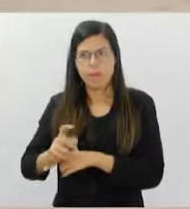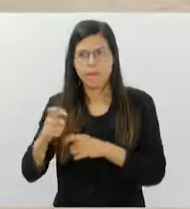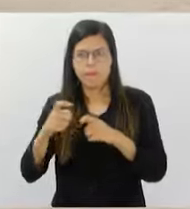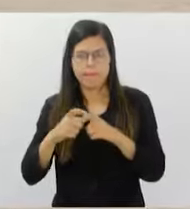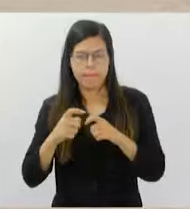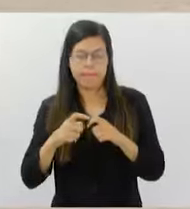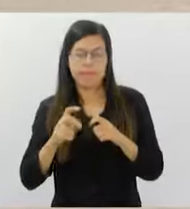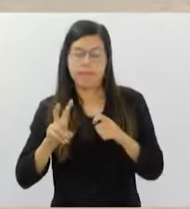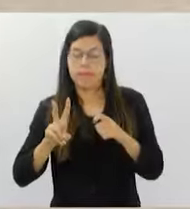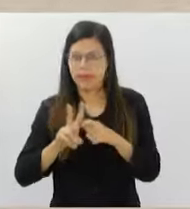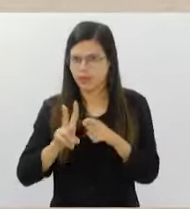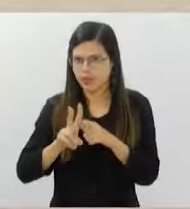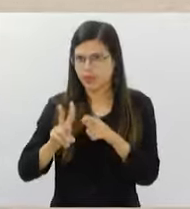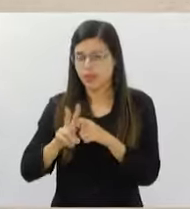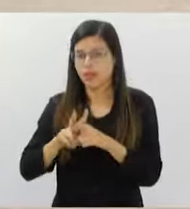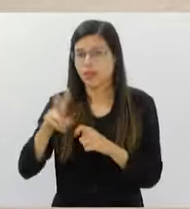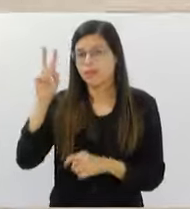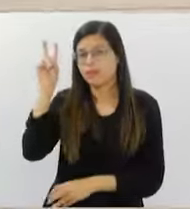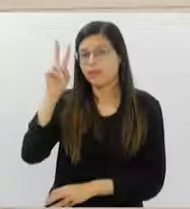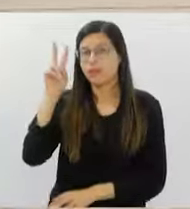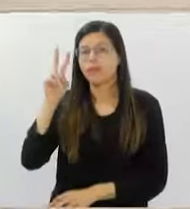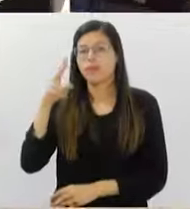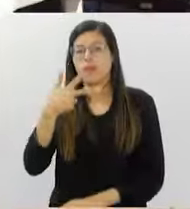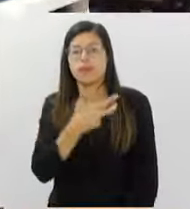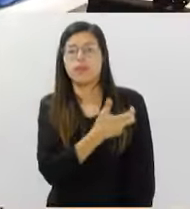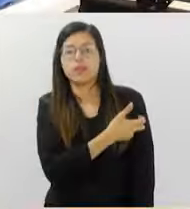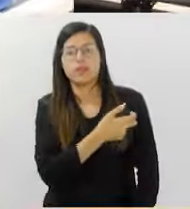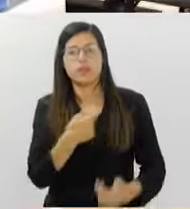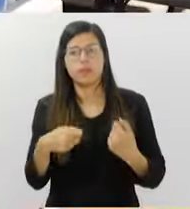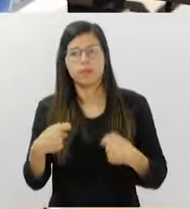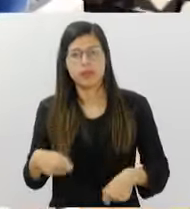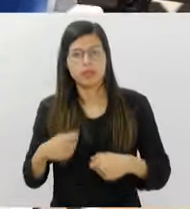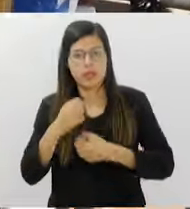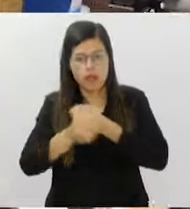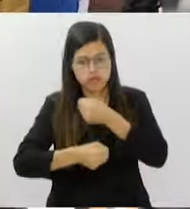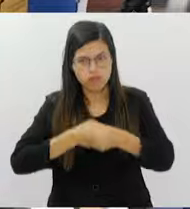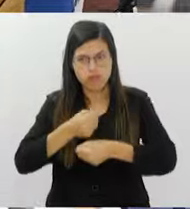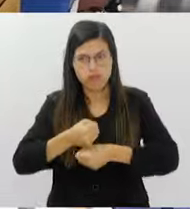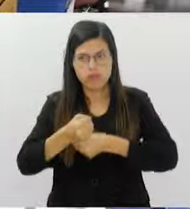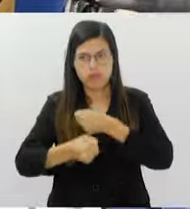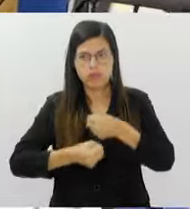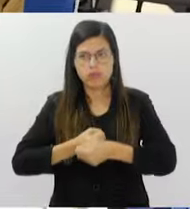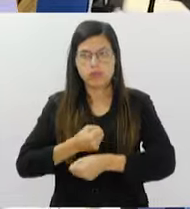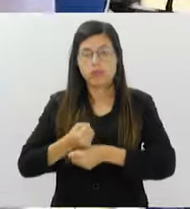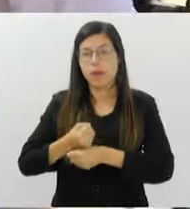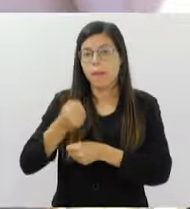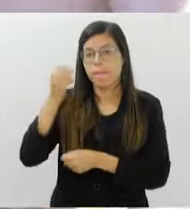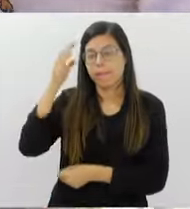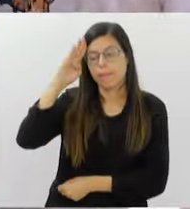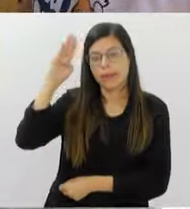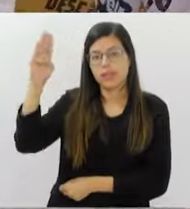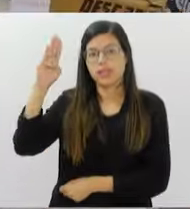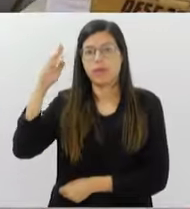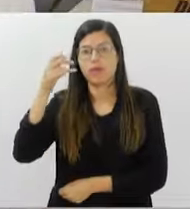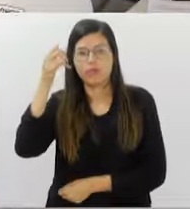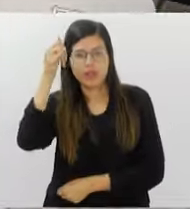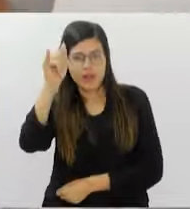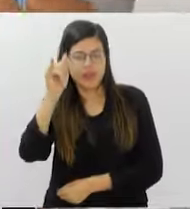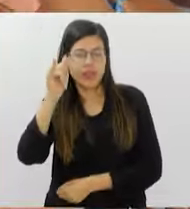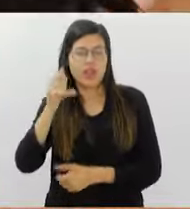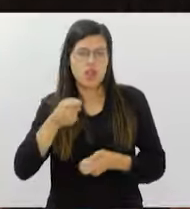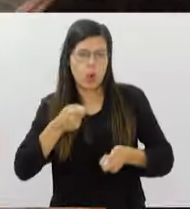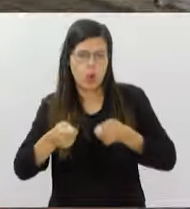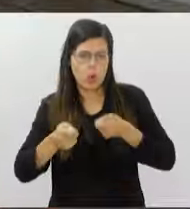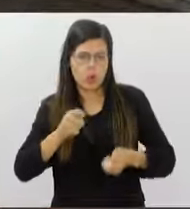veterinários. Vale lembrar que a vacina deve ser administrada anualmente e é a principal forma de prevenção e controle da